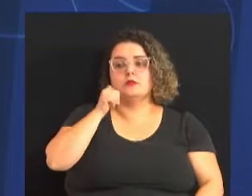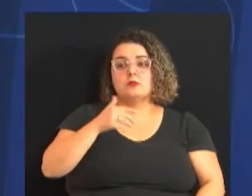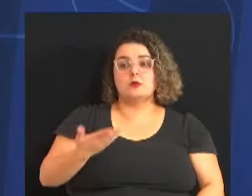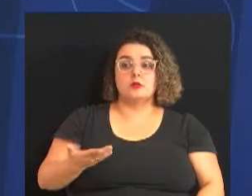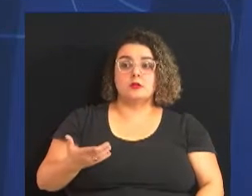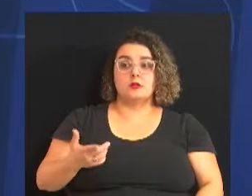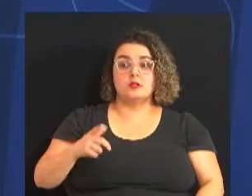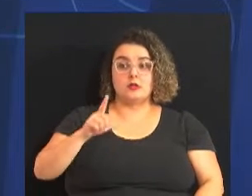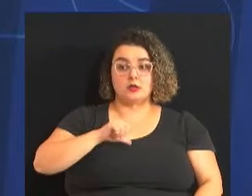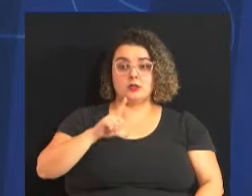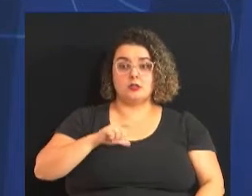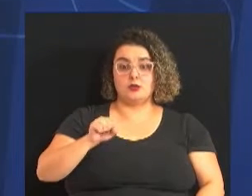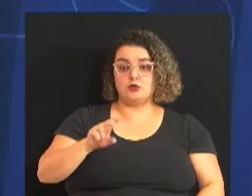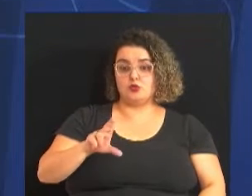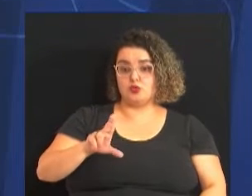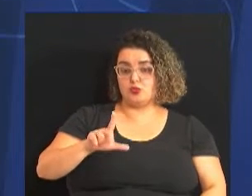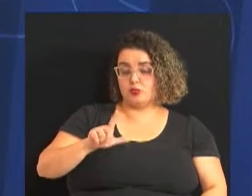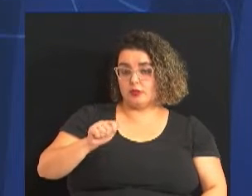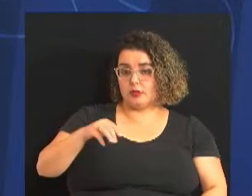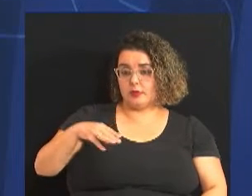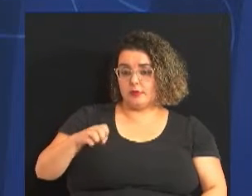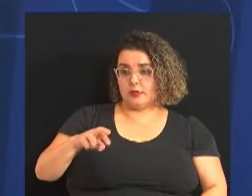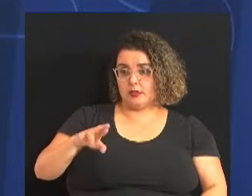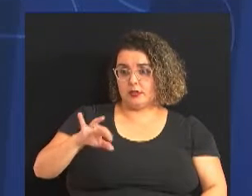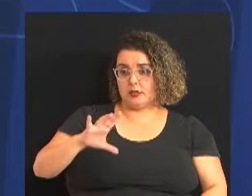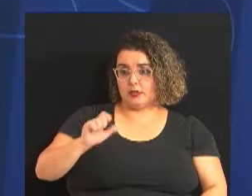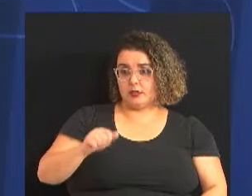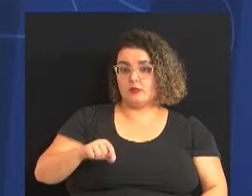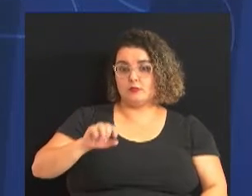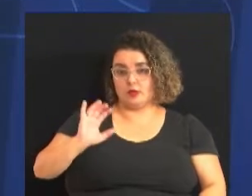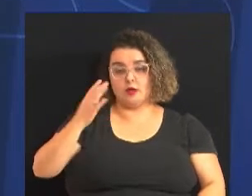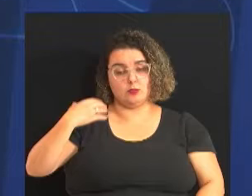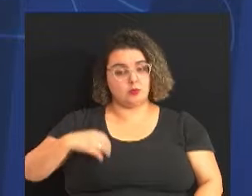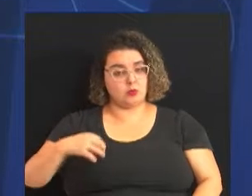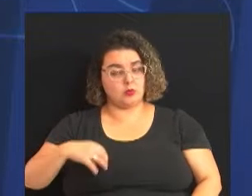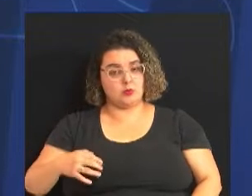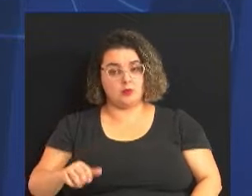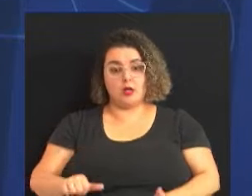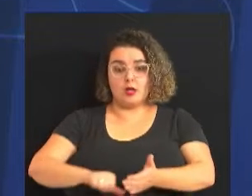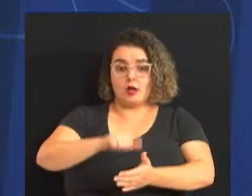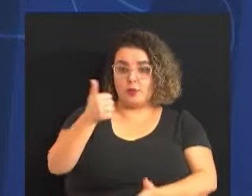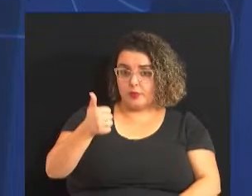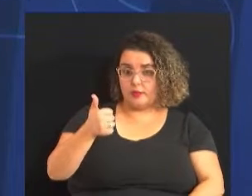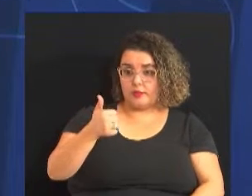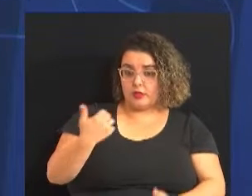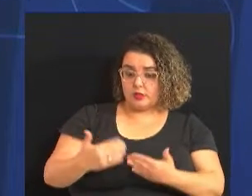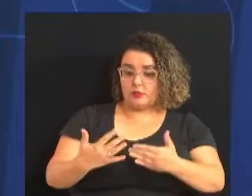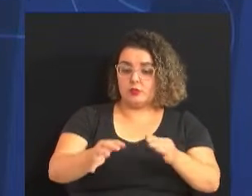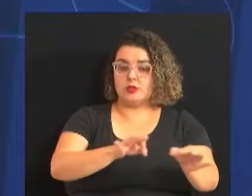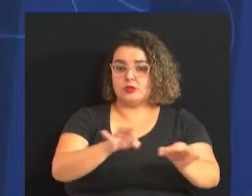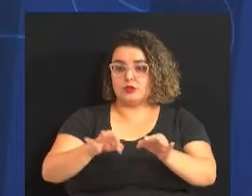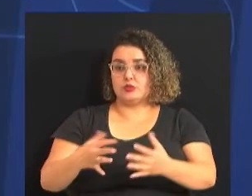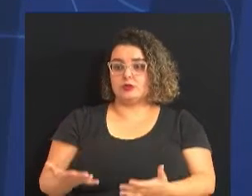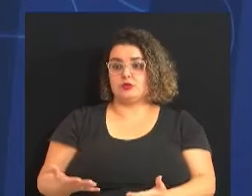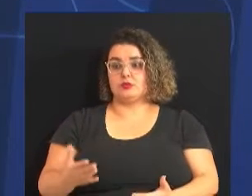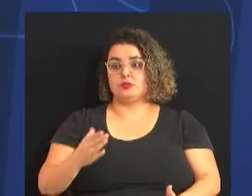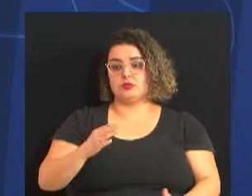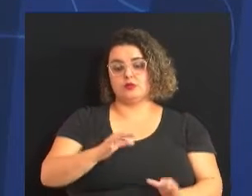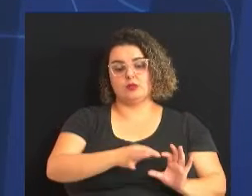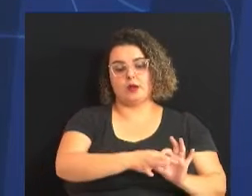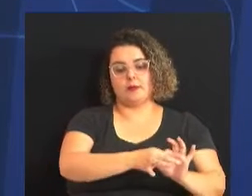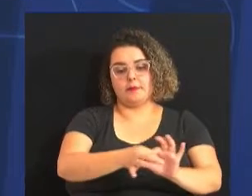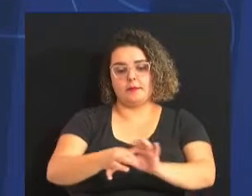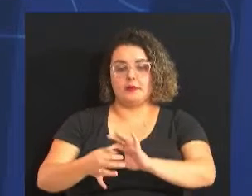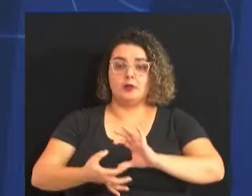o Sul-Americano, que vai acontecer na Argentina. A gente pode dizer que é o primeiro passo de preparação para este ciclo olímpico, né,